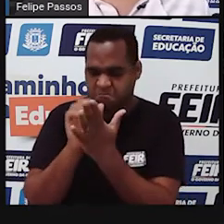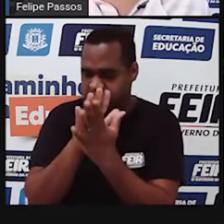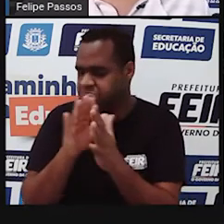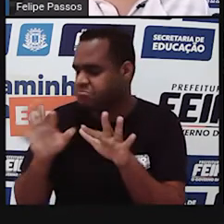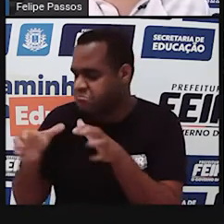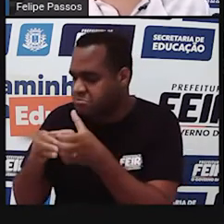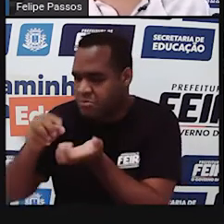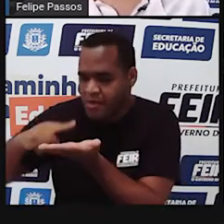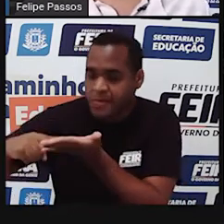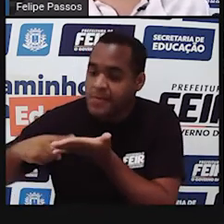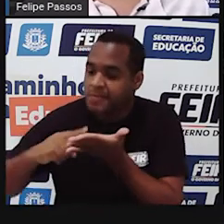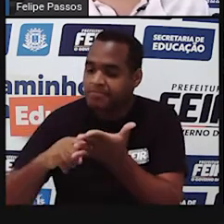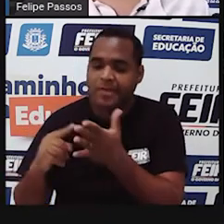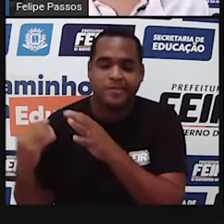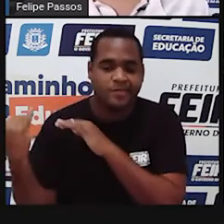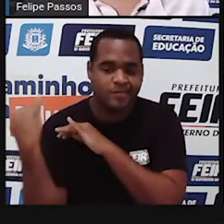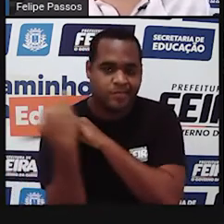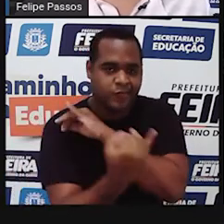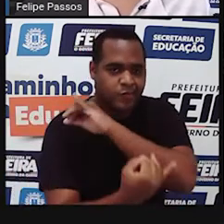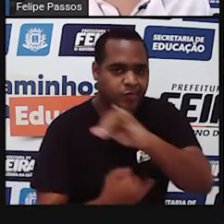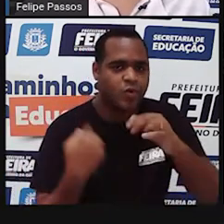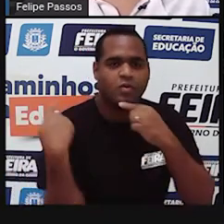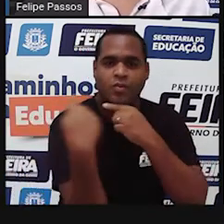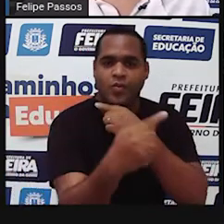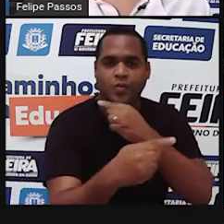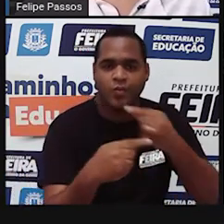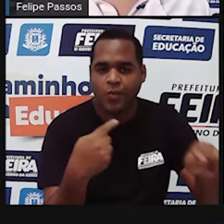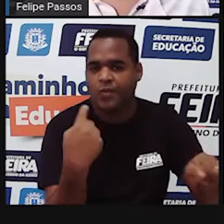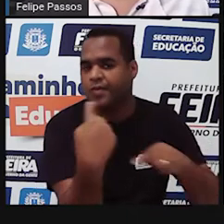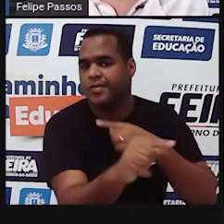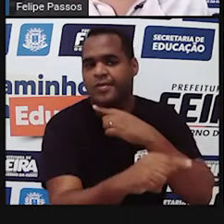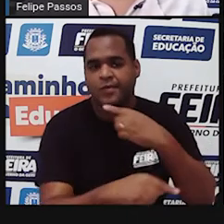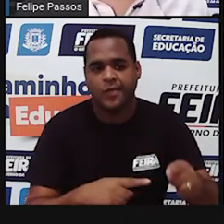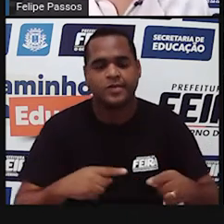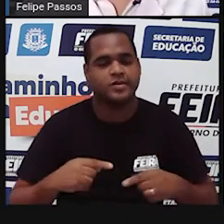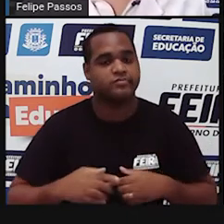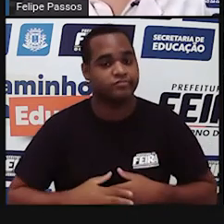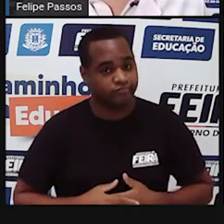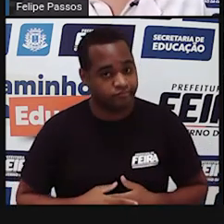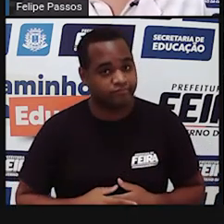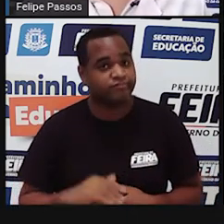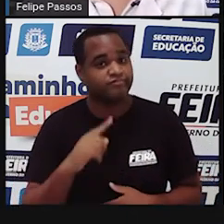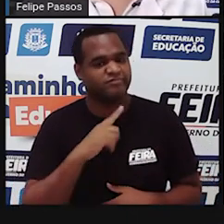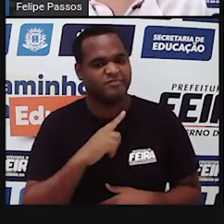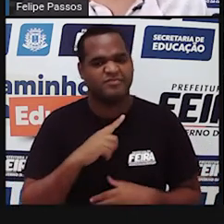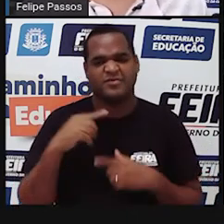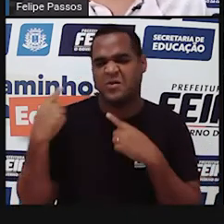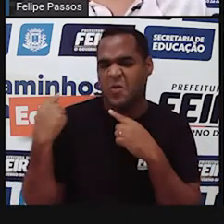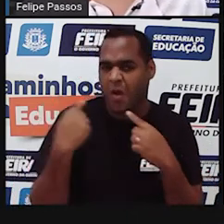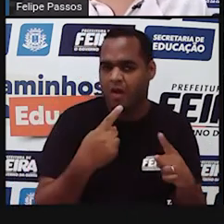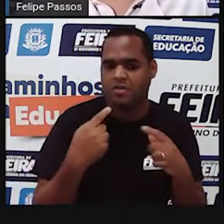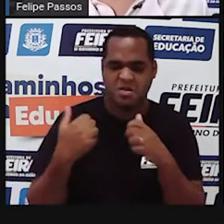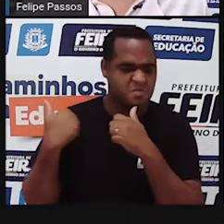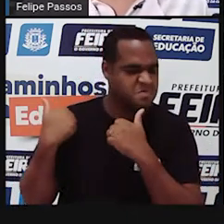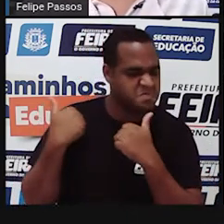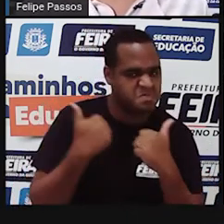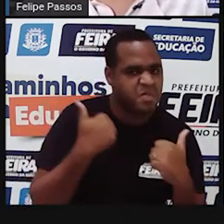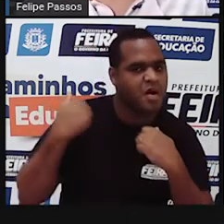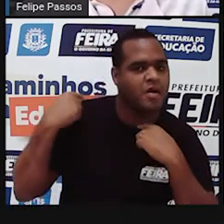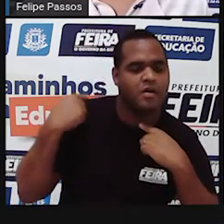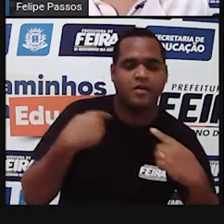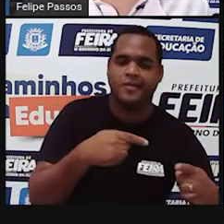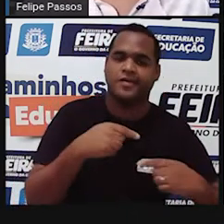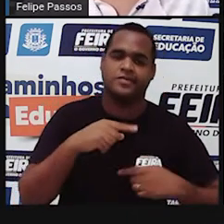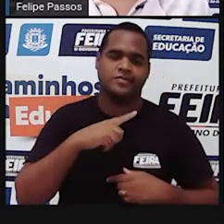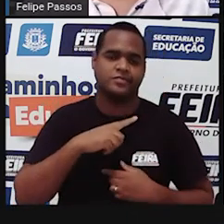do peso, ou muito acima do peso, que seja, elas são pressionadas, elas são humilhadas, elas são perseguidas em determinadas